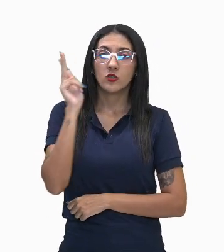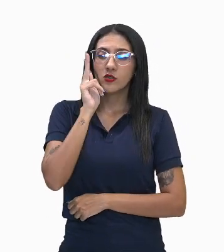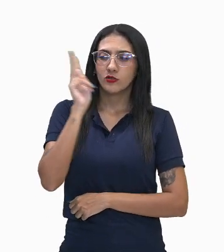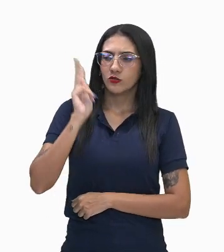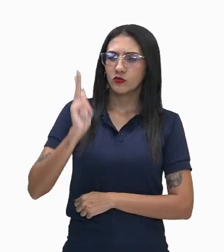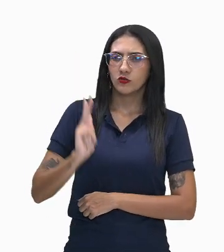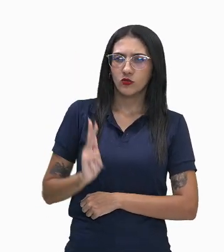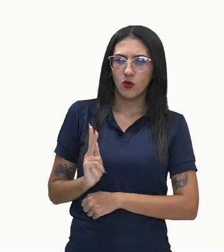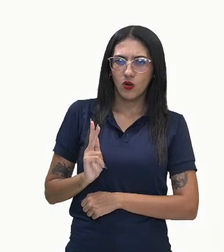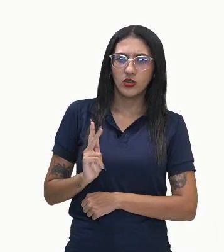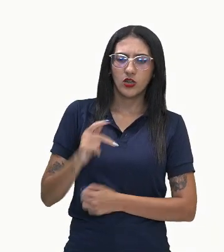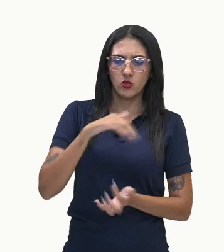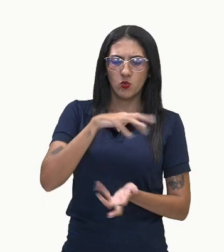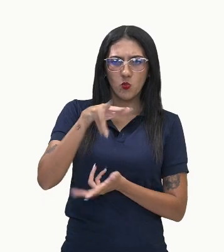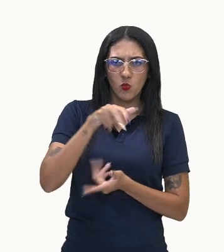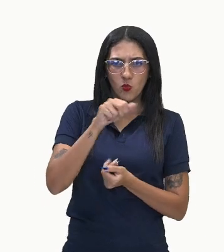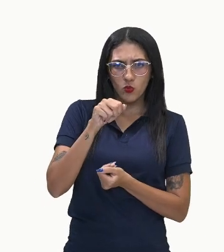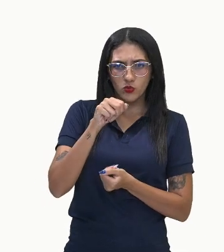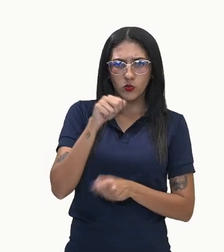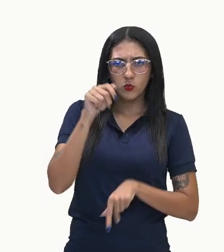da humanidade,